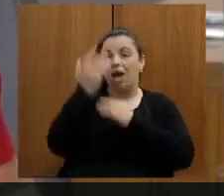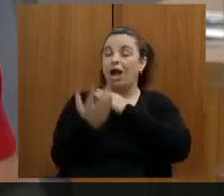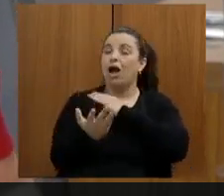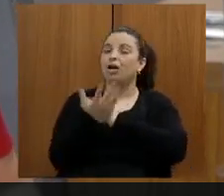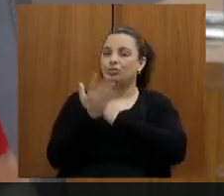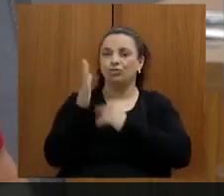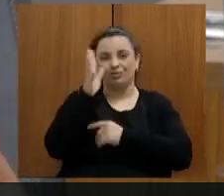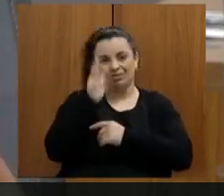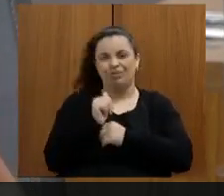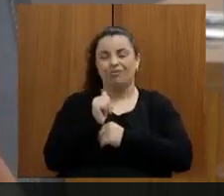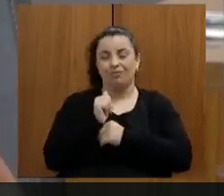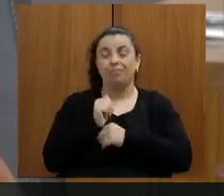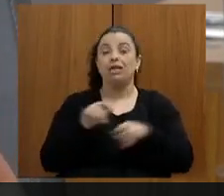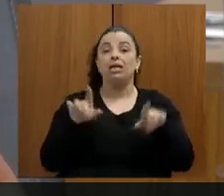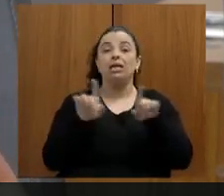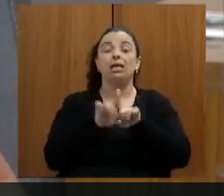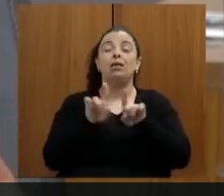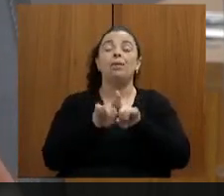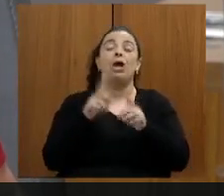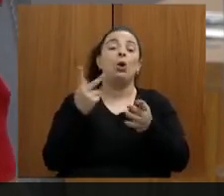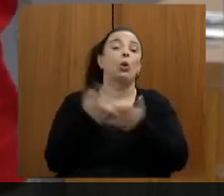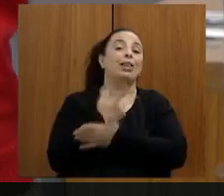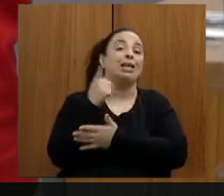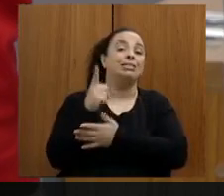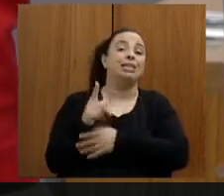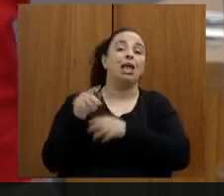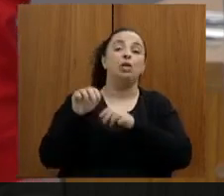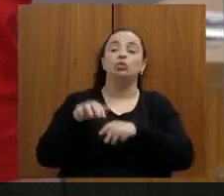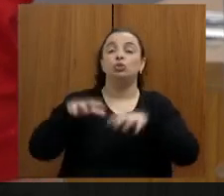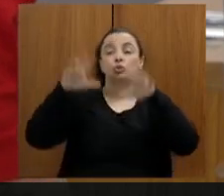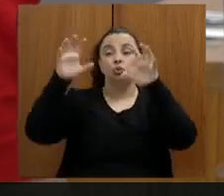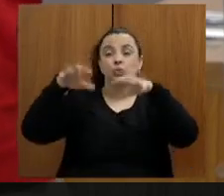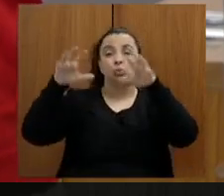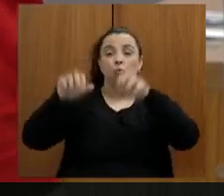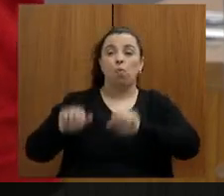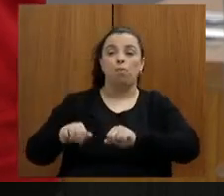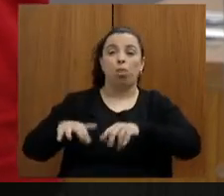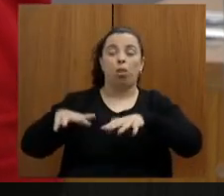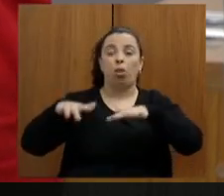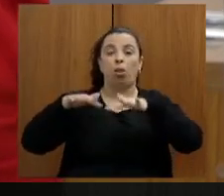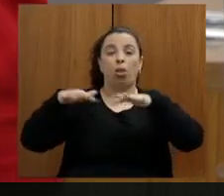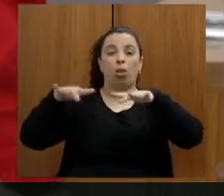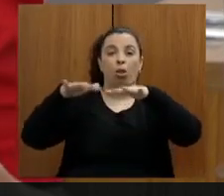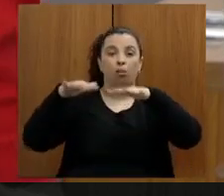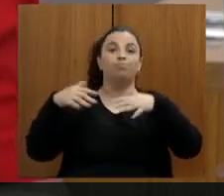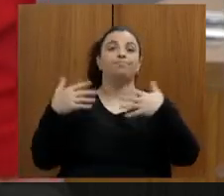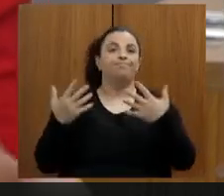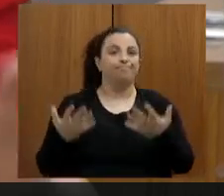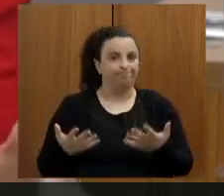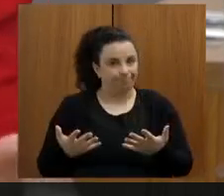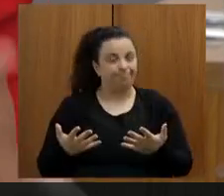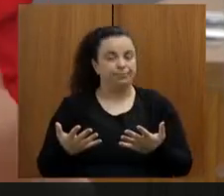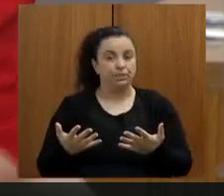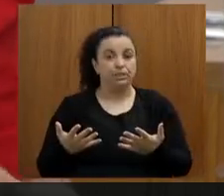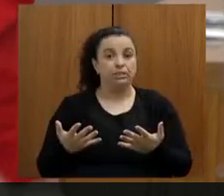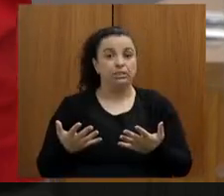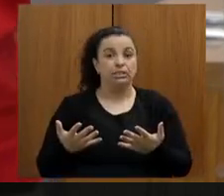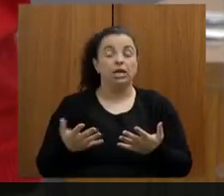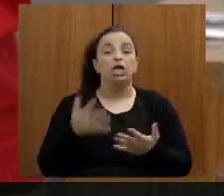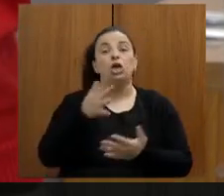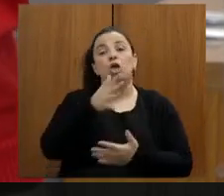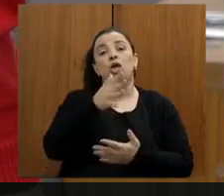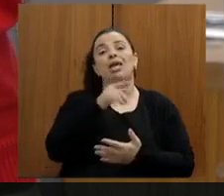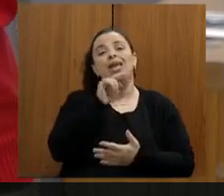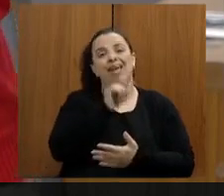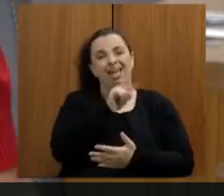temos também a situação das enchentes das chuvas intensas e essa diferença dos